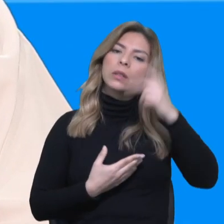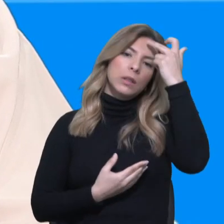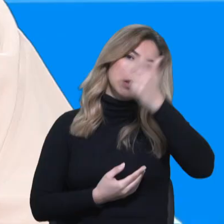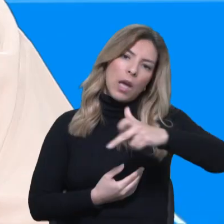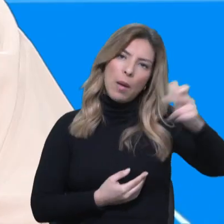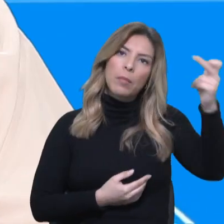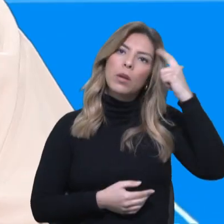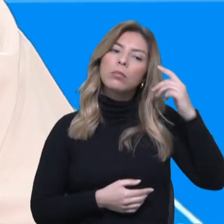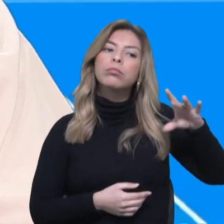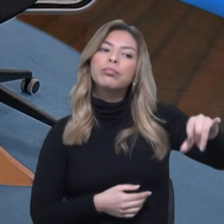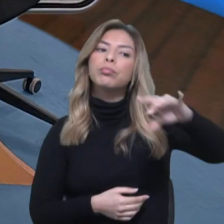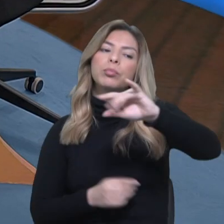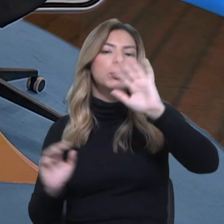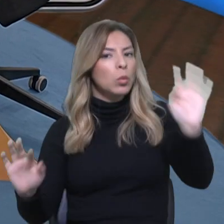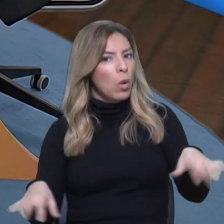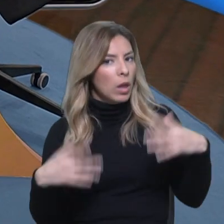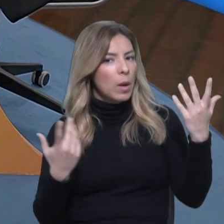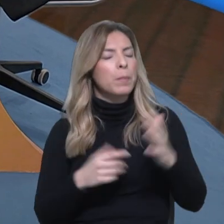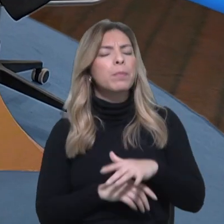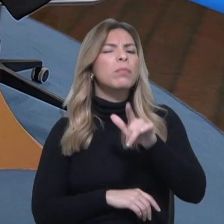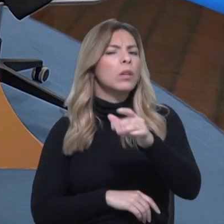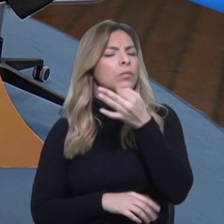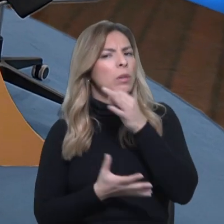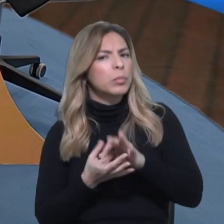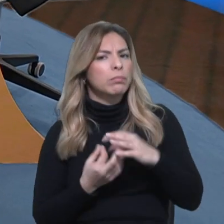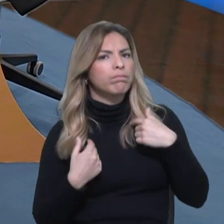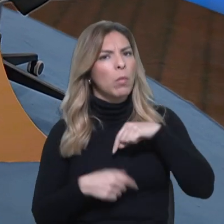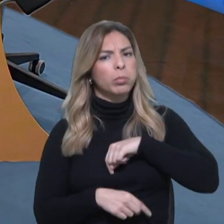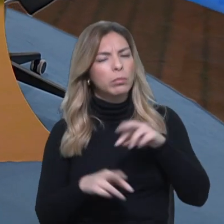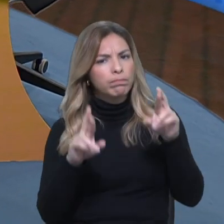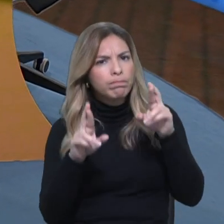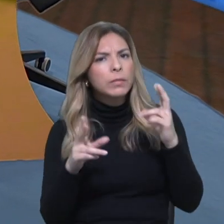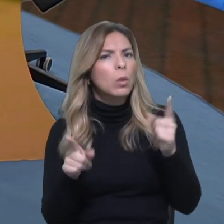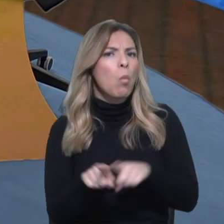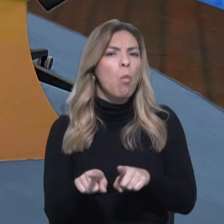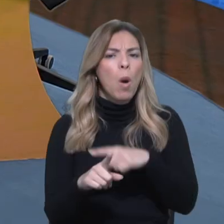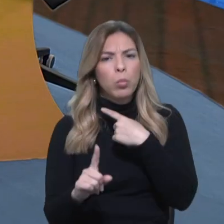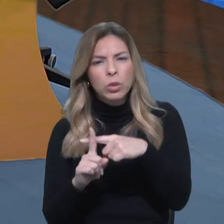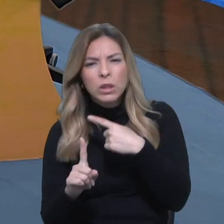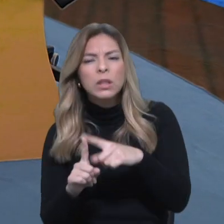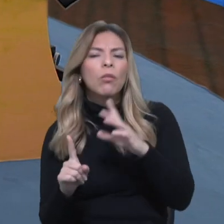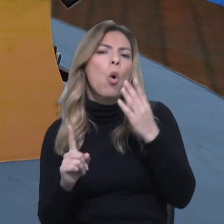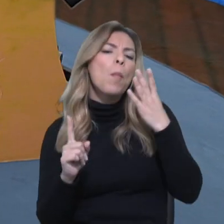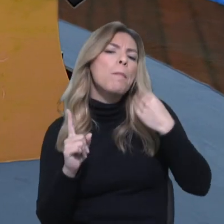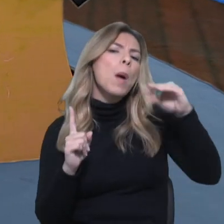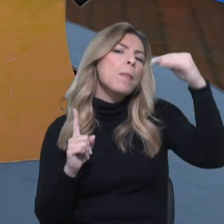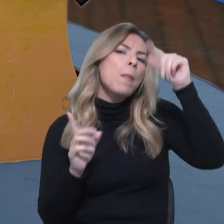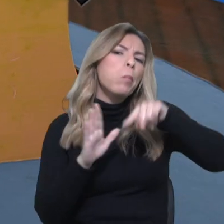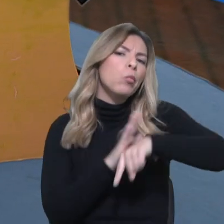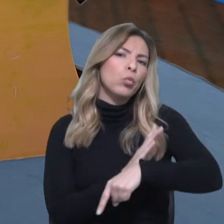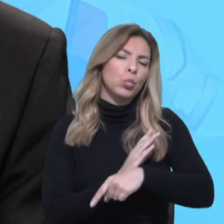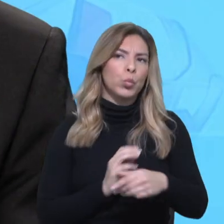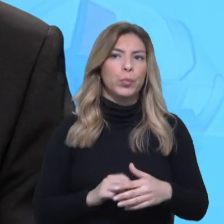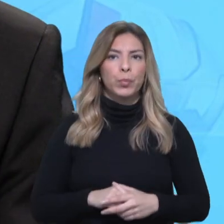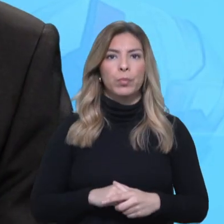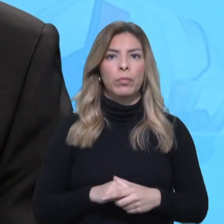encontramos. Adelino, falando de esperança, estamos a falar de otimismo ou mais do que isso? Ou menos do que isso? Estaremos a falar